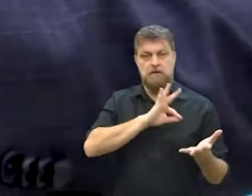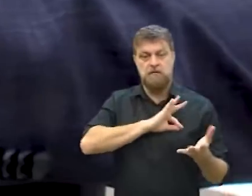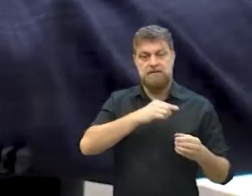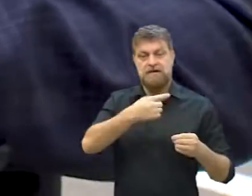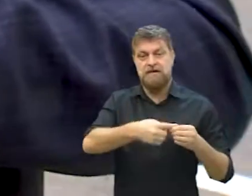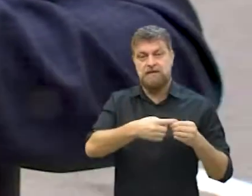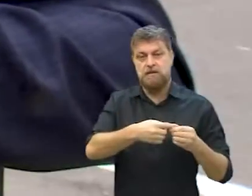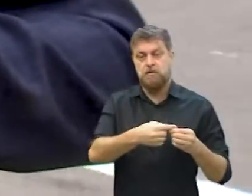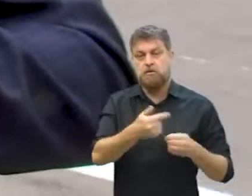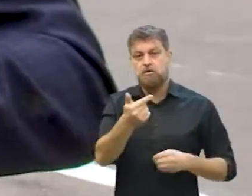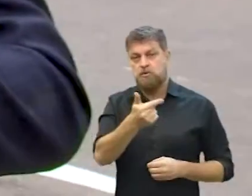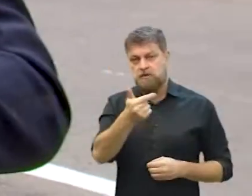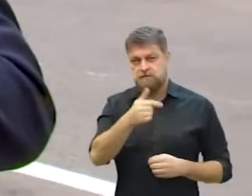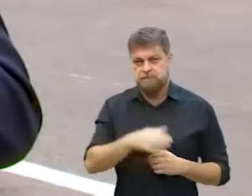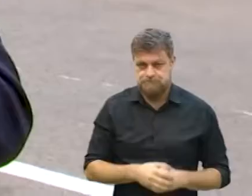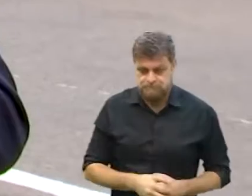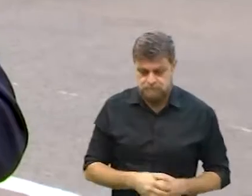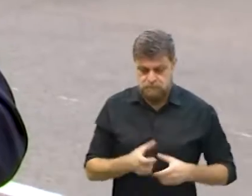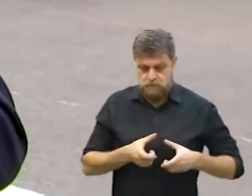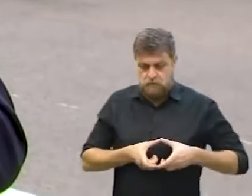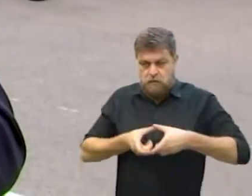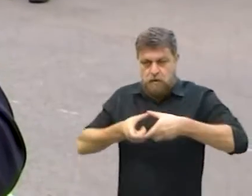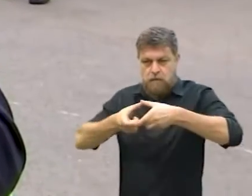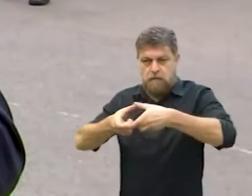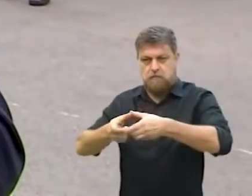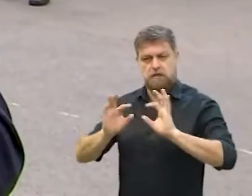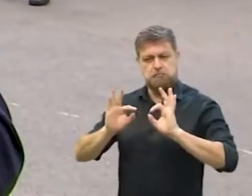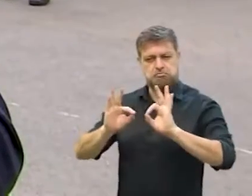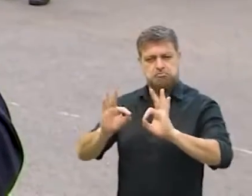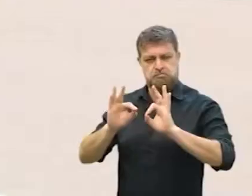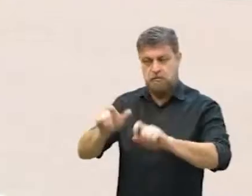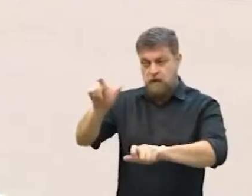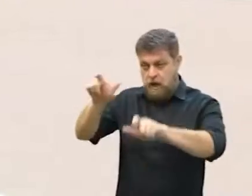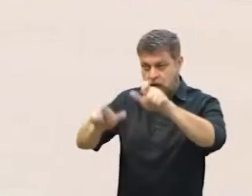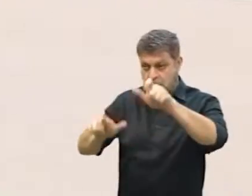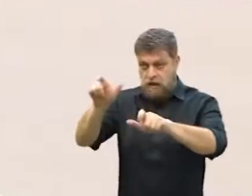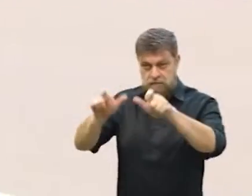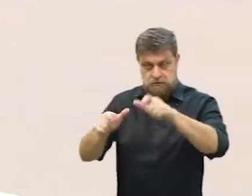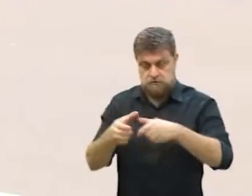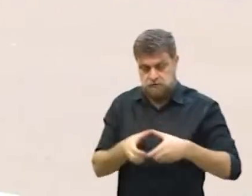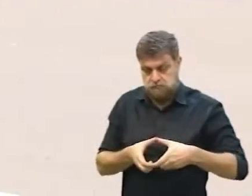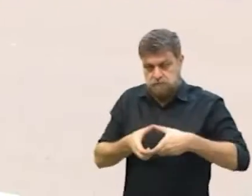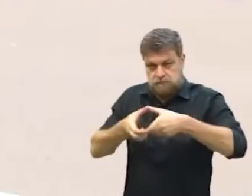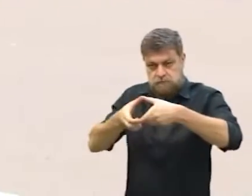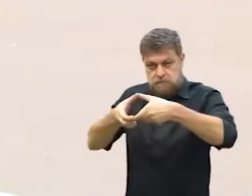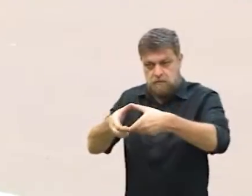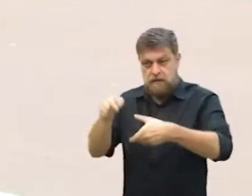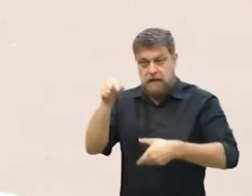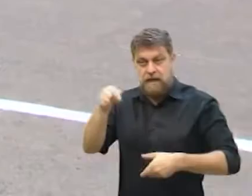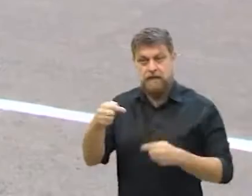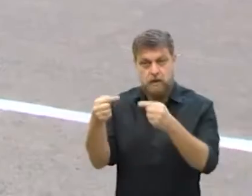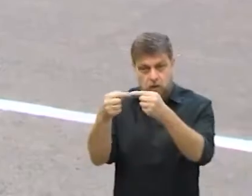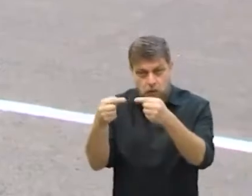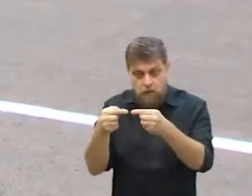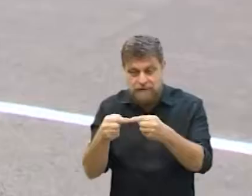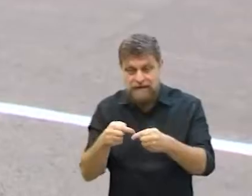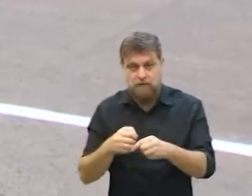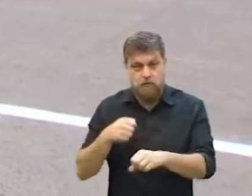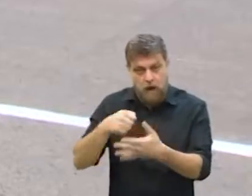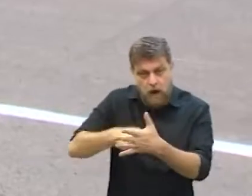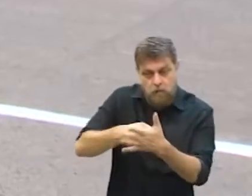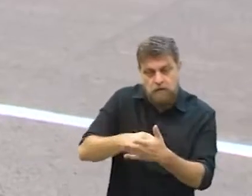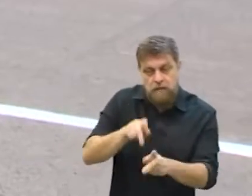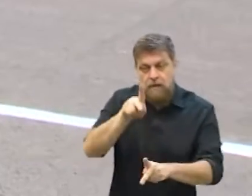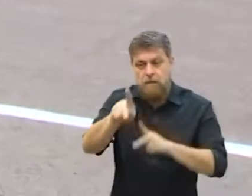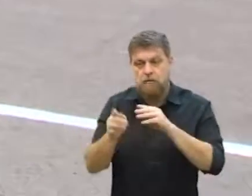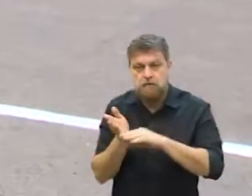do Policiamento do Interior 2, com a honraria Challenge Coin. Os agraciados que receberam a moeda estavam